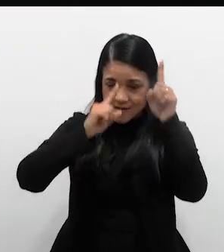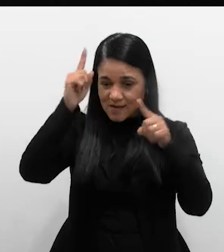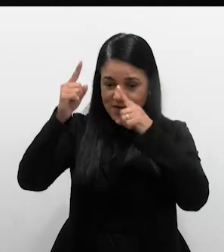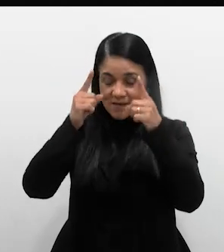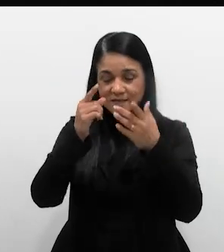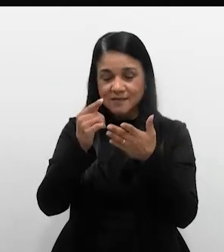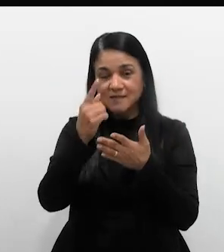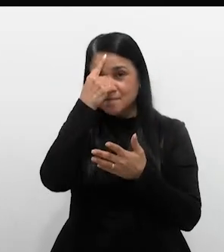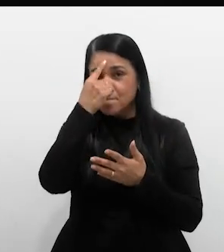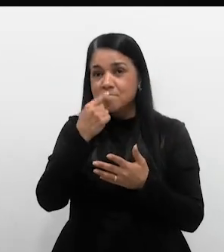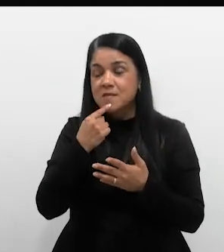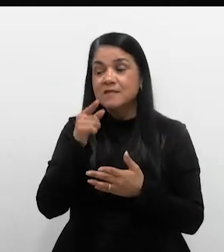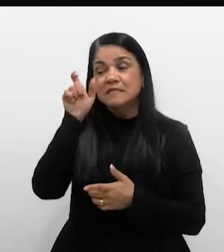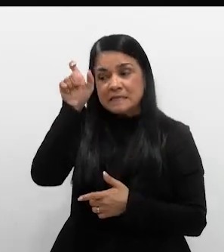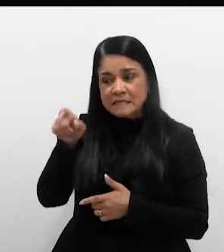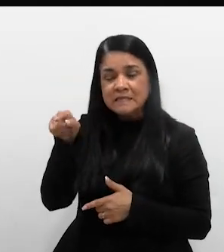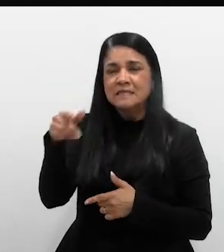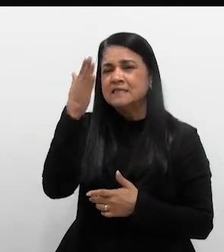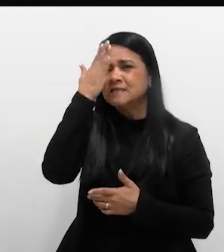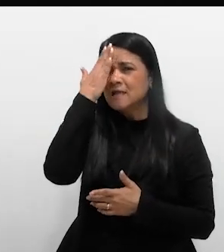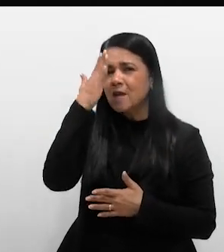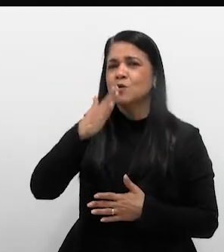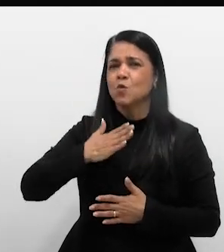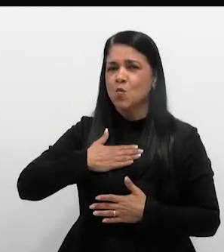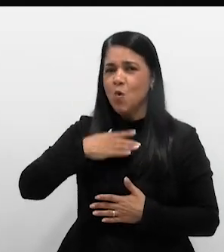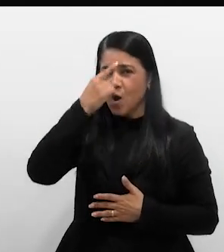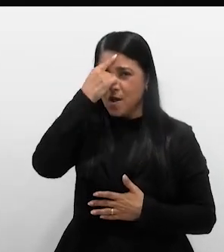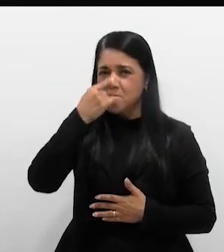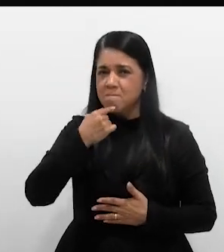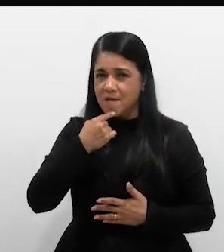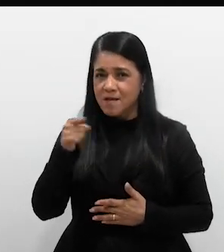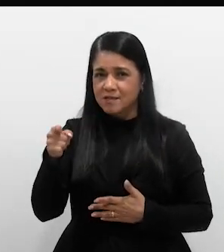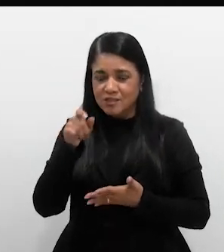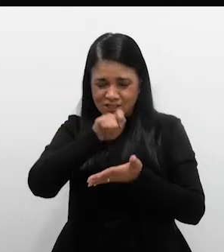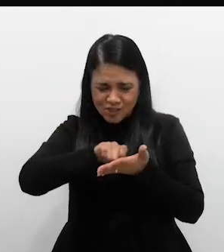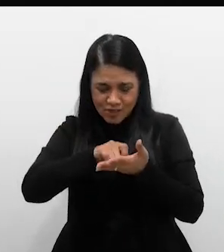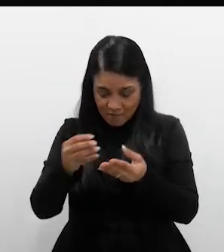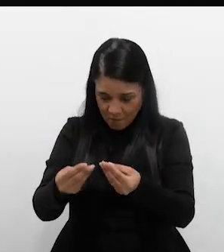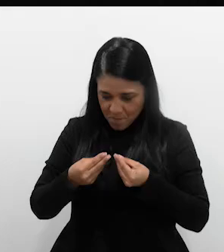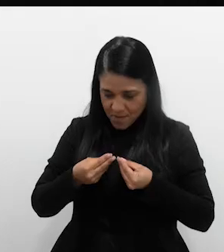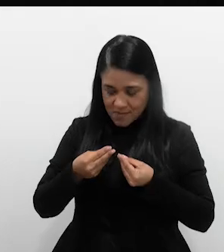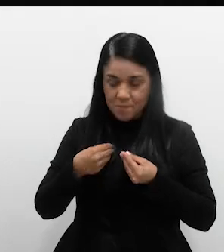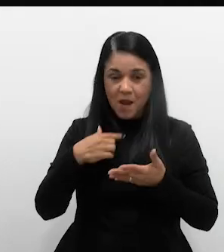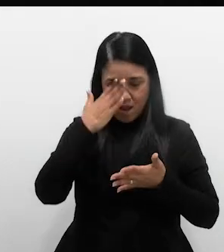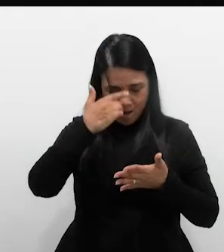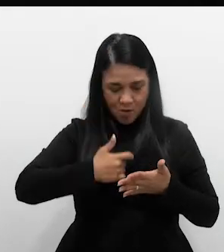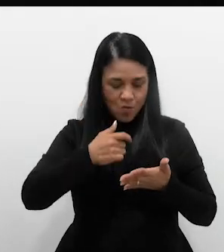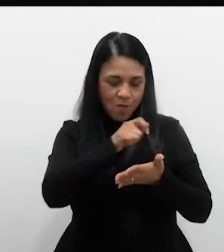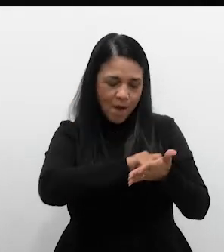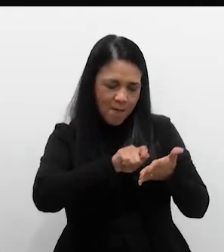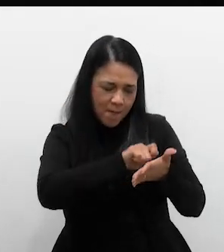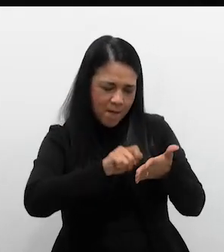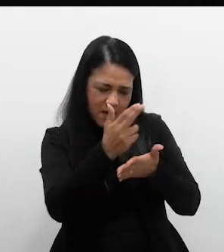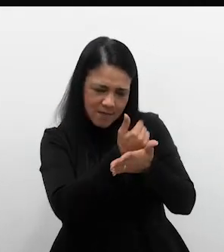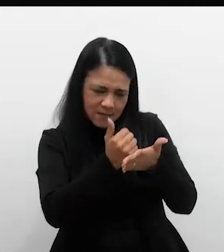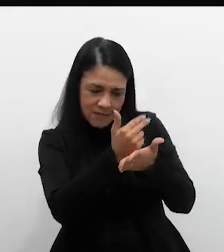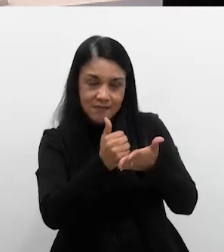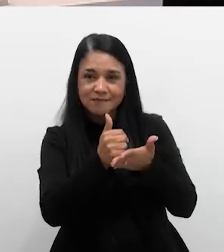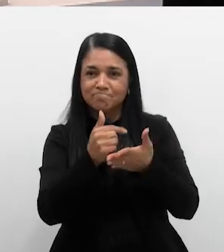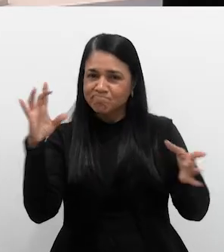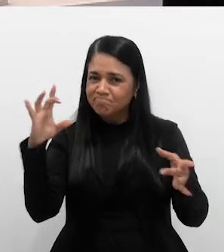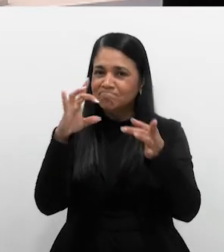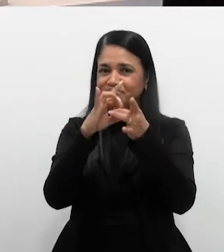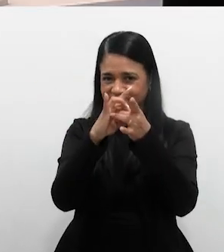né? Criar as imagens para o desfile. E ele sabe o tipo de imagem que eu gosto de trabalhar, ele já escreve para eu desenhar. E isso é muito bacana. Isso é